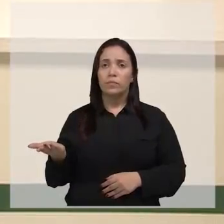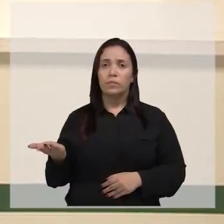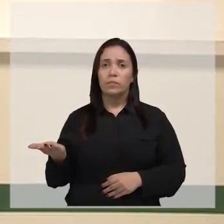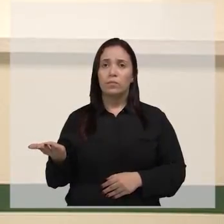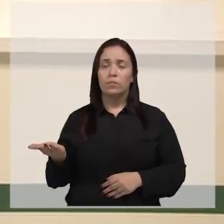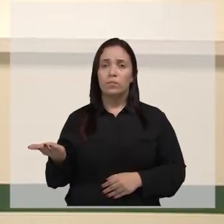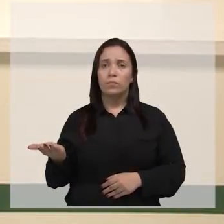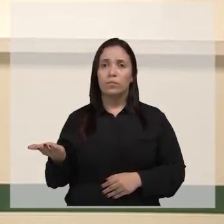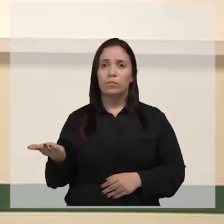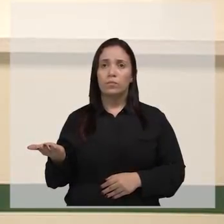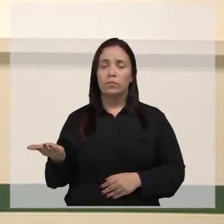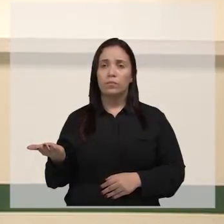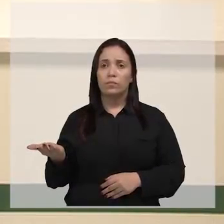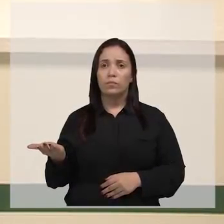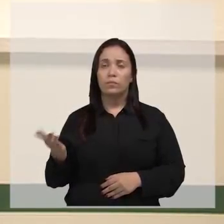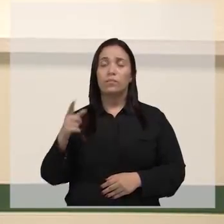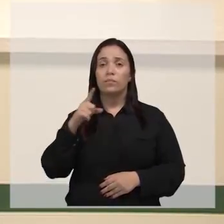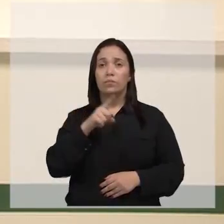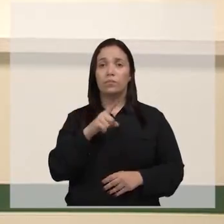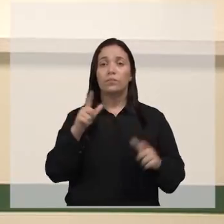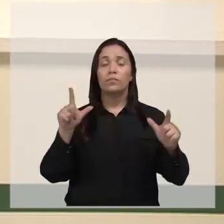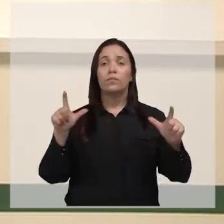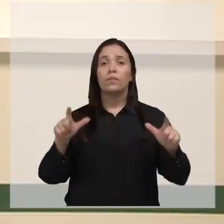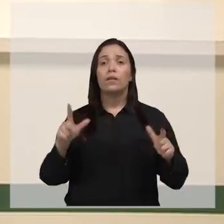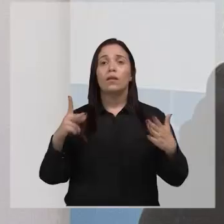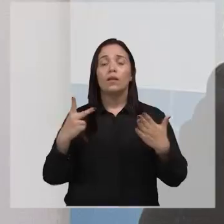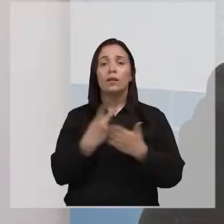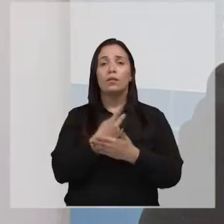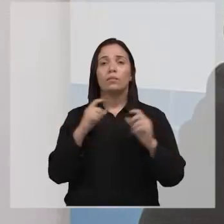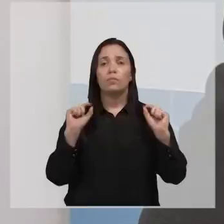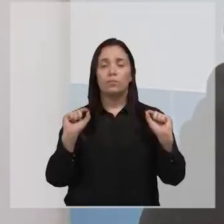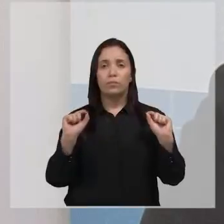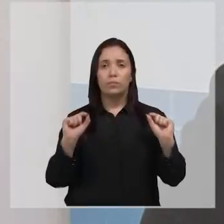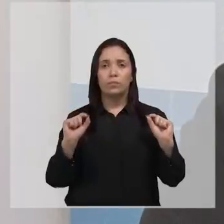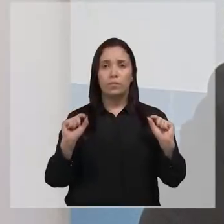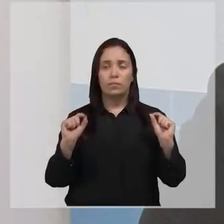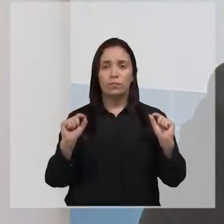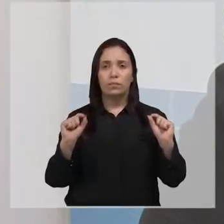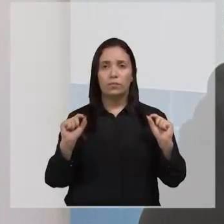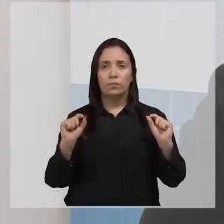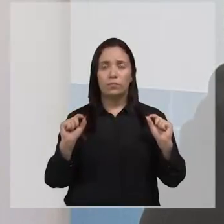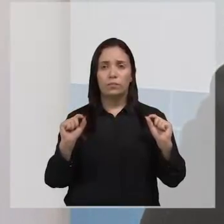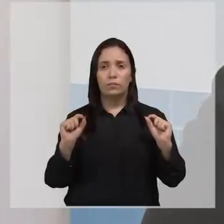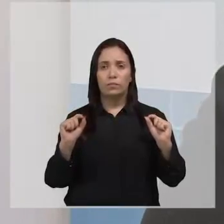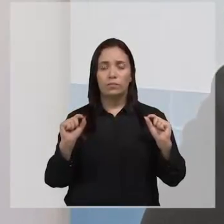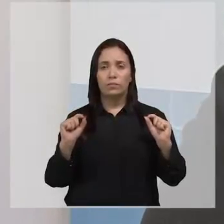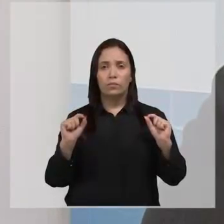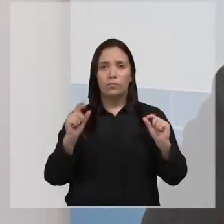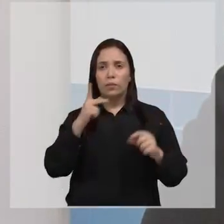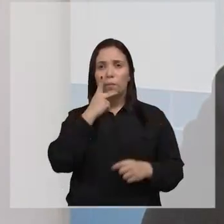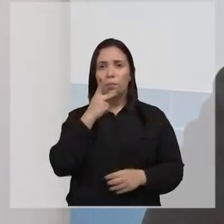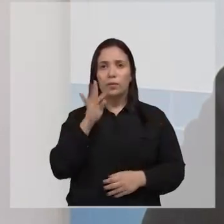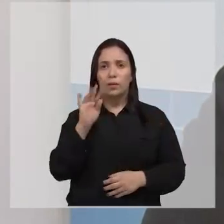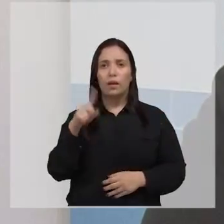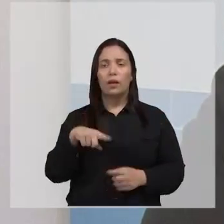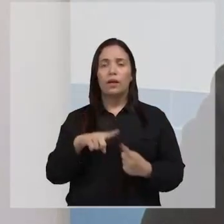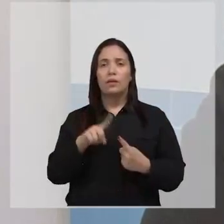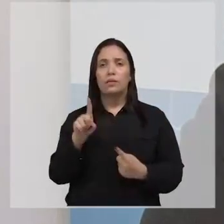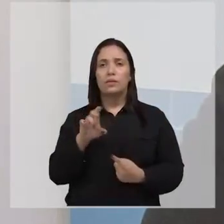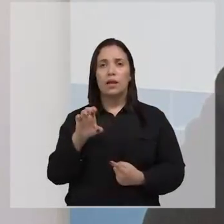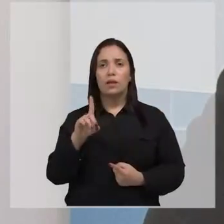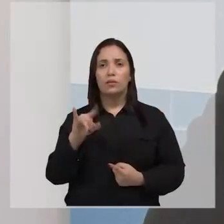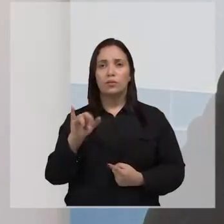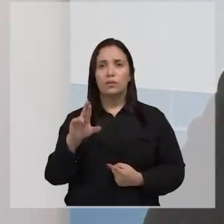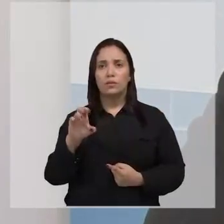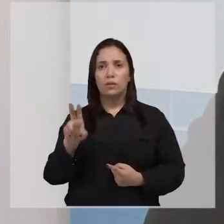dizer que o delito deles, de figuras do PT, como Zé Disseu, como Lula,